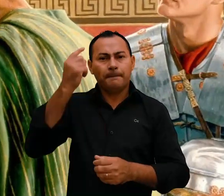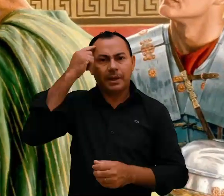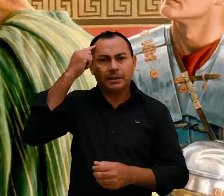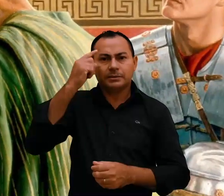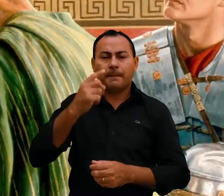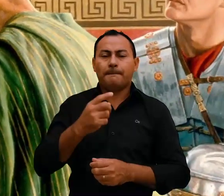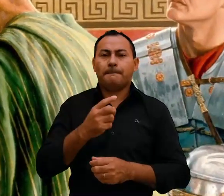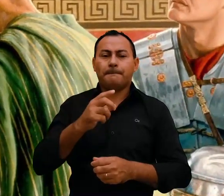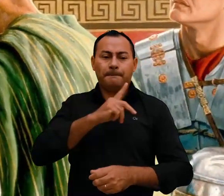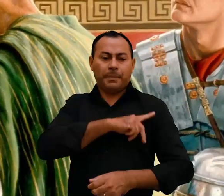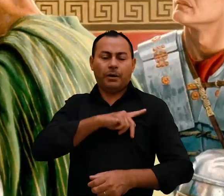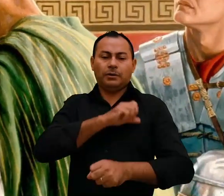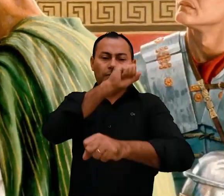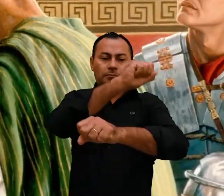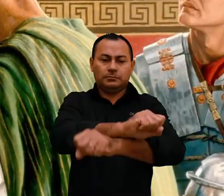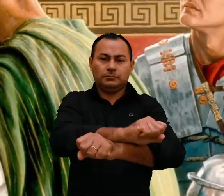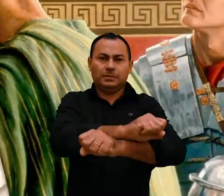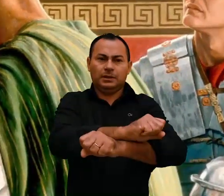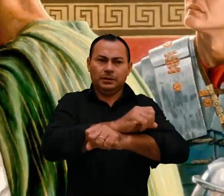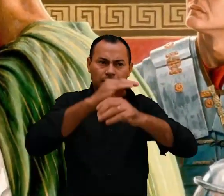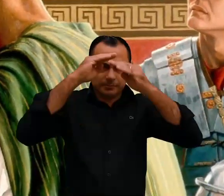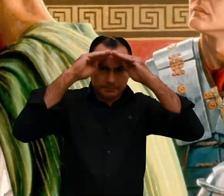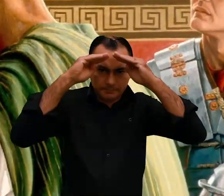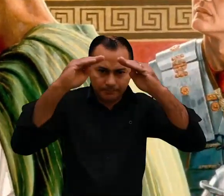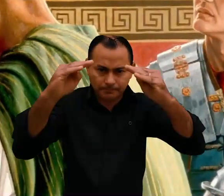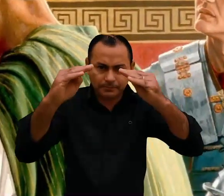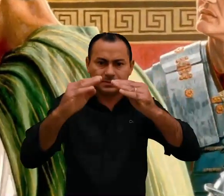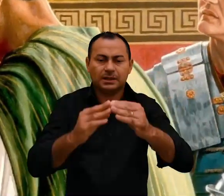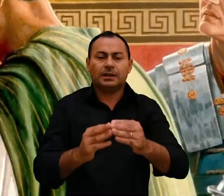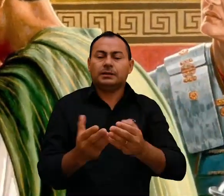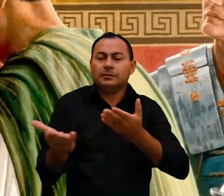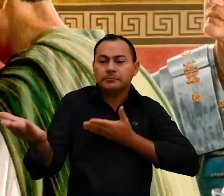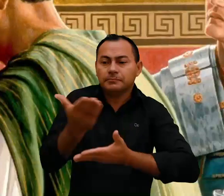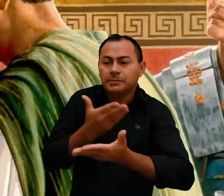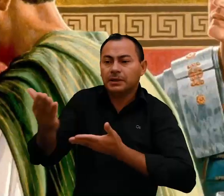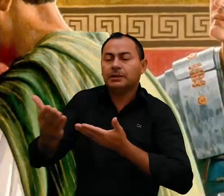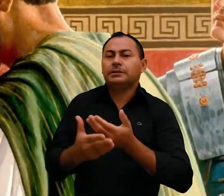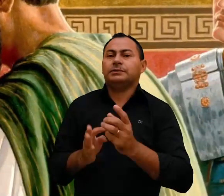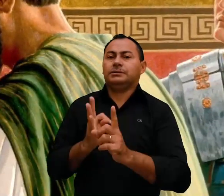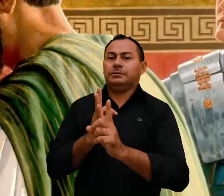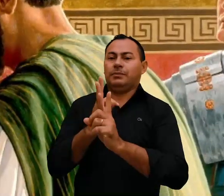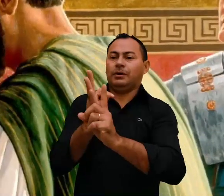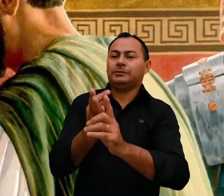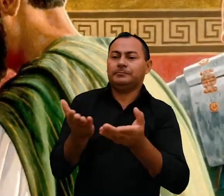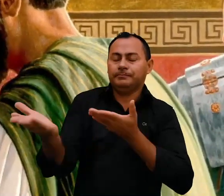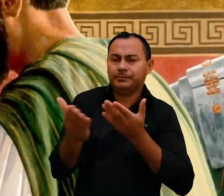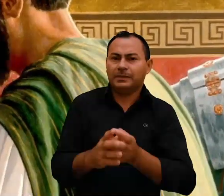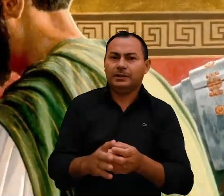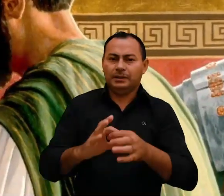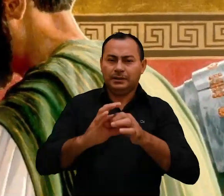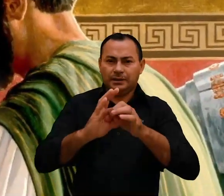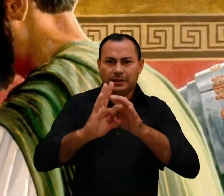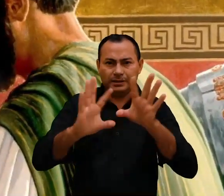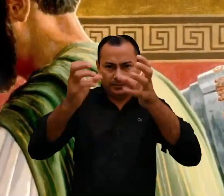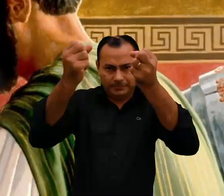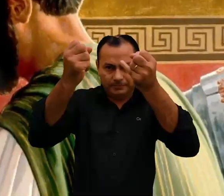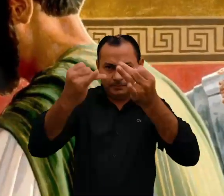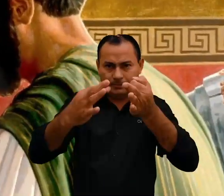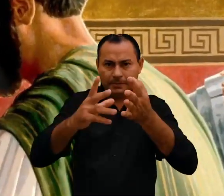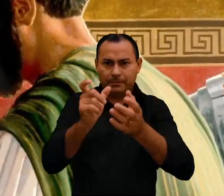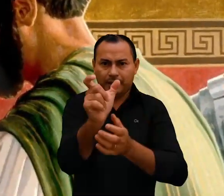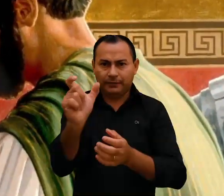vez imagine pão acorrentado e compreenda o que ele estava compartilhando com Timóteo deixe-me